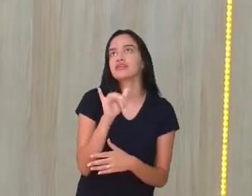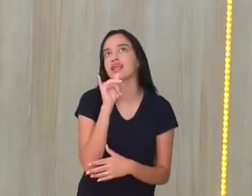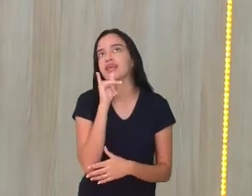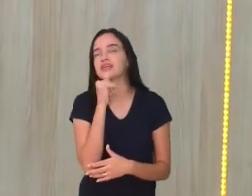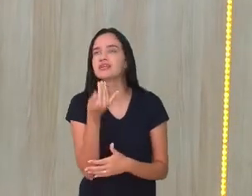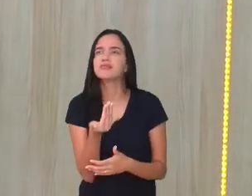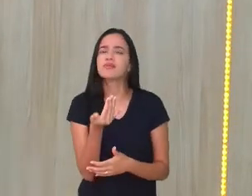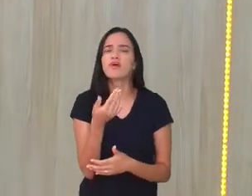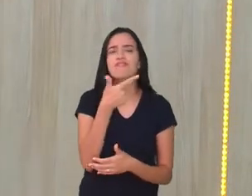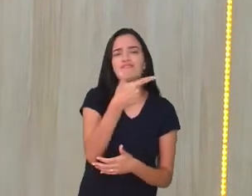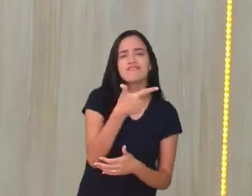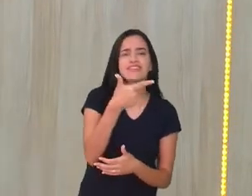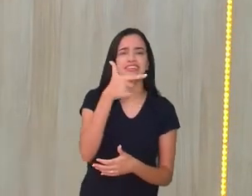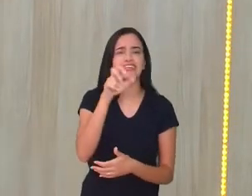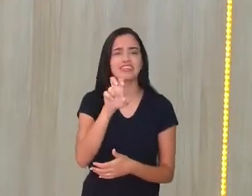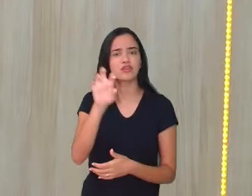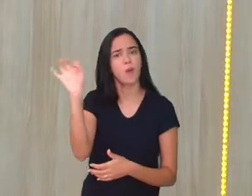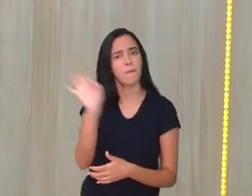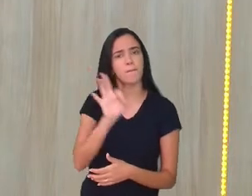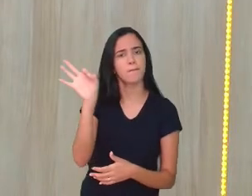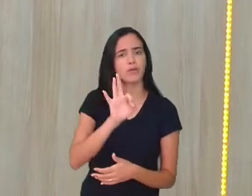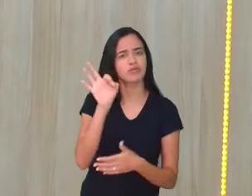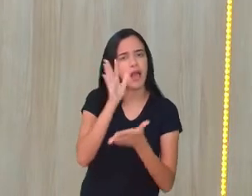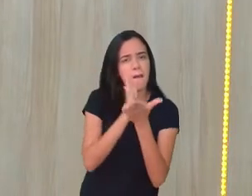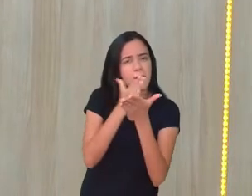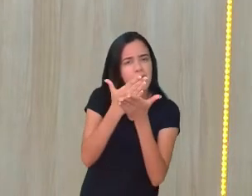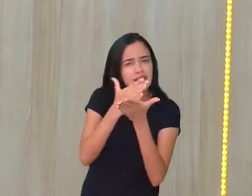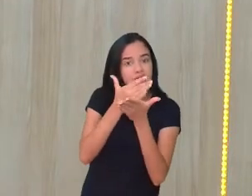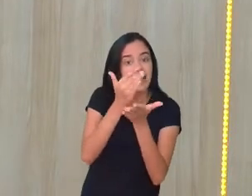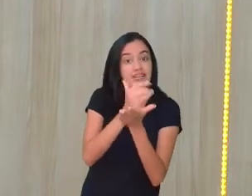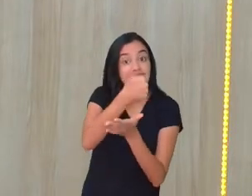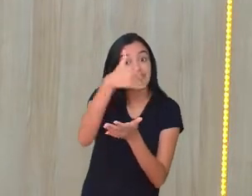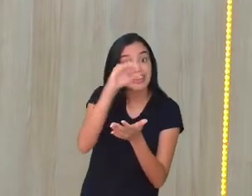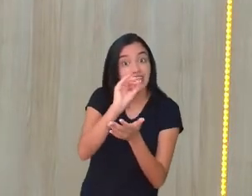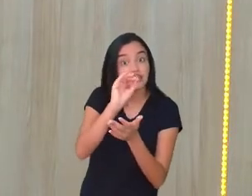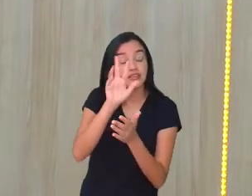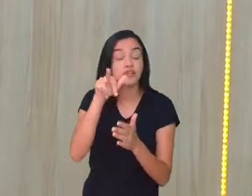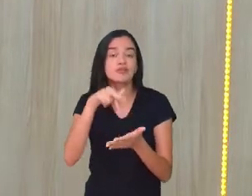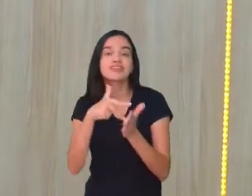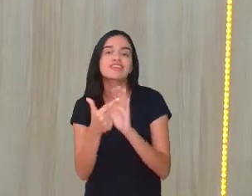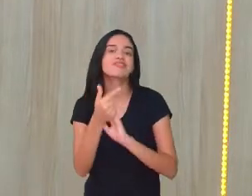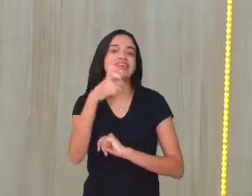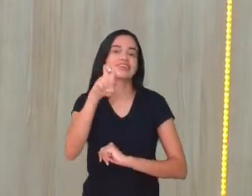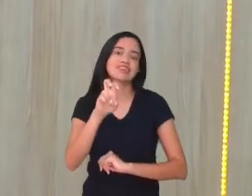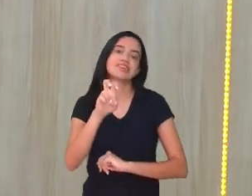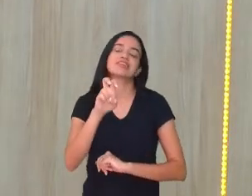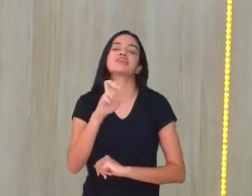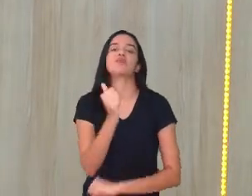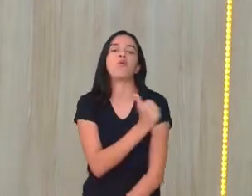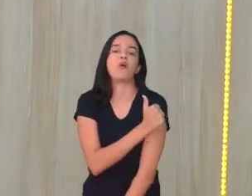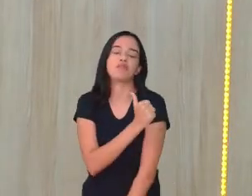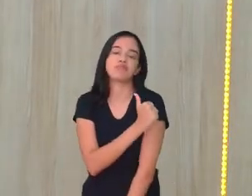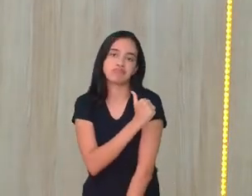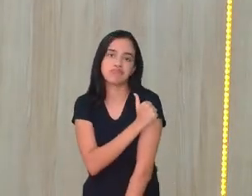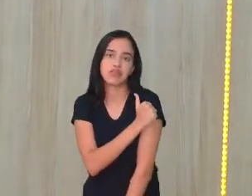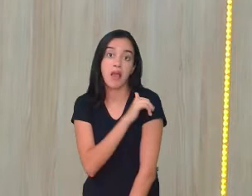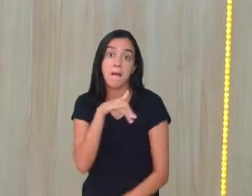fosse 25%, seria a metade de 10 alunos, seriam 5. Então, é um pouco maior aí